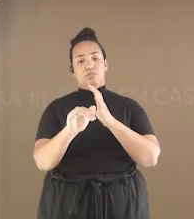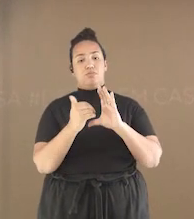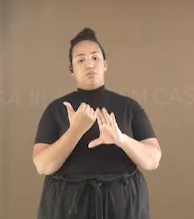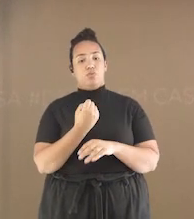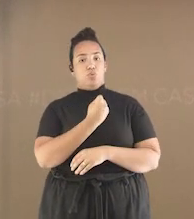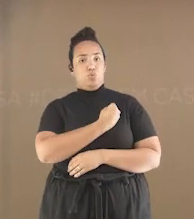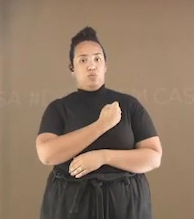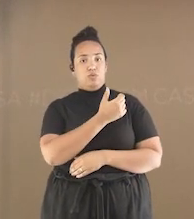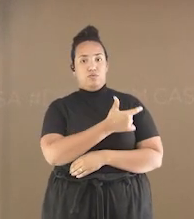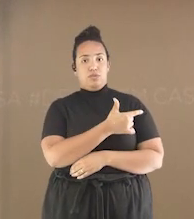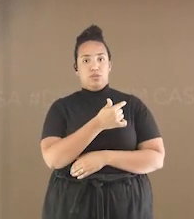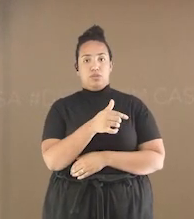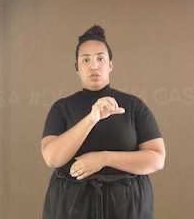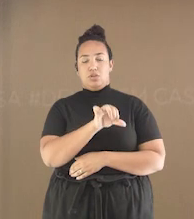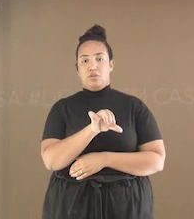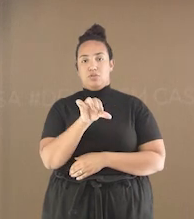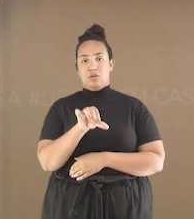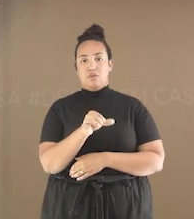99 661